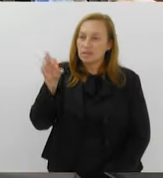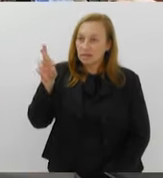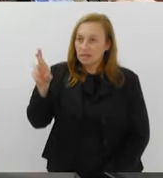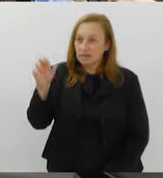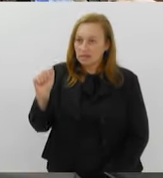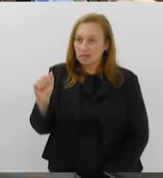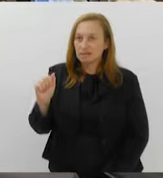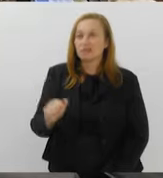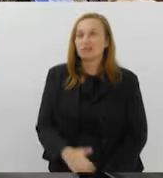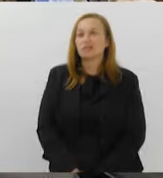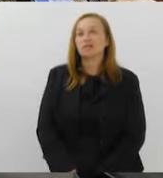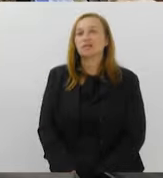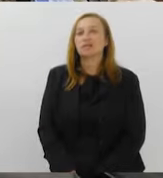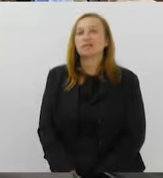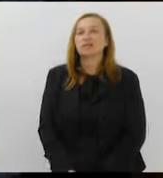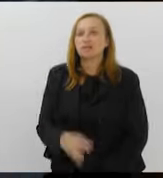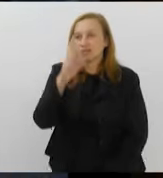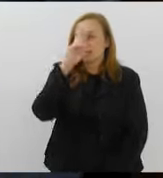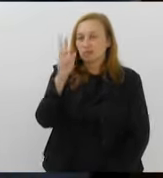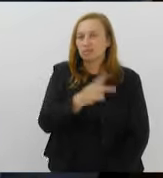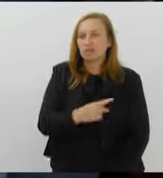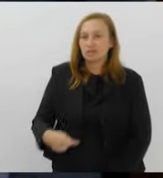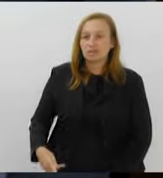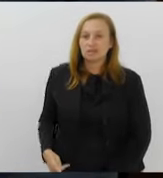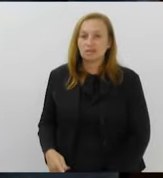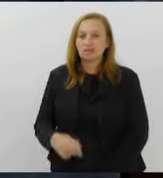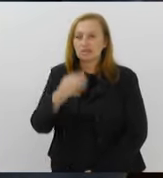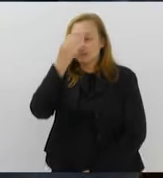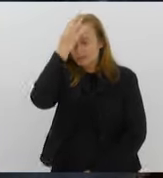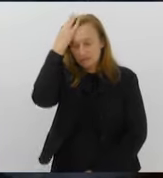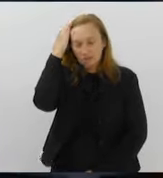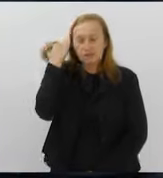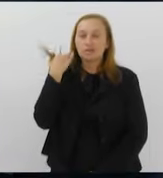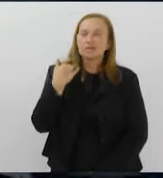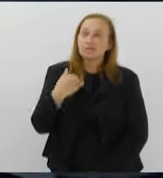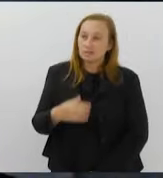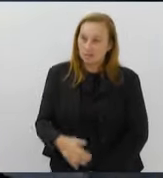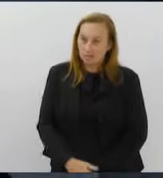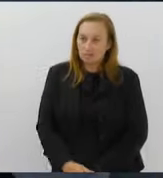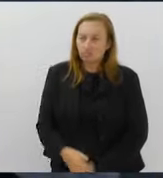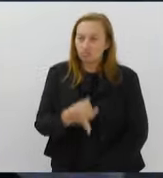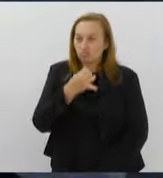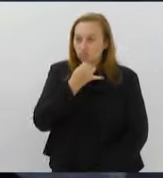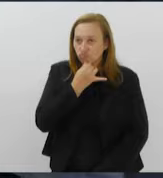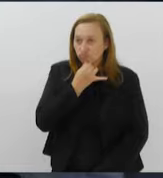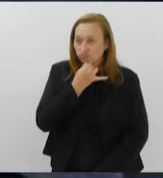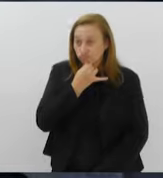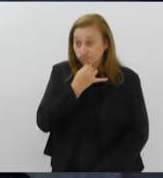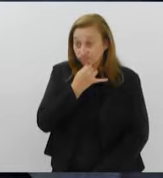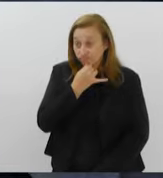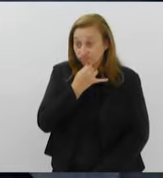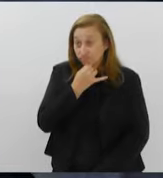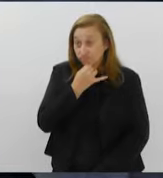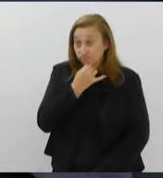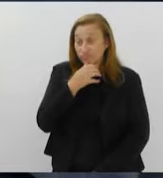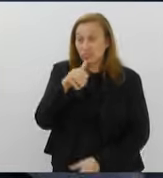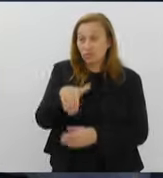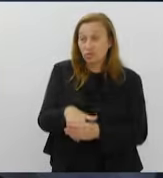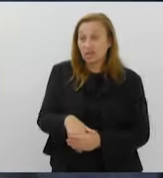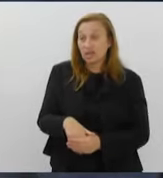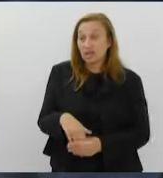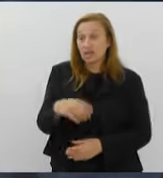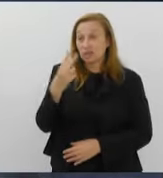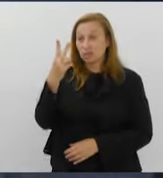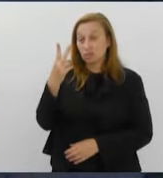deputado. Senhor presidente, eu fico aqui chateado por ter que votar só duas